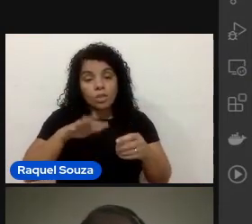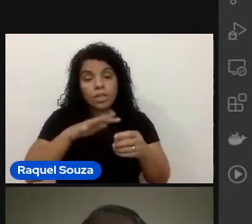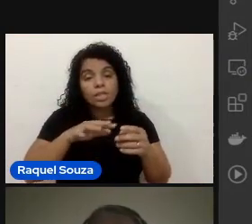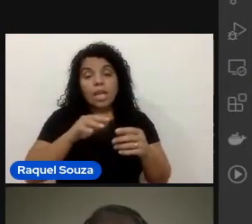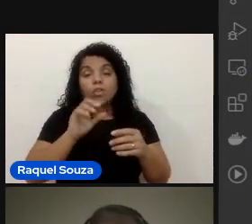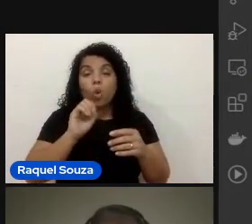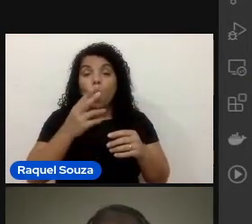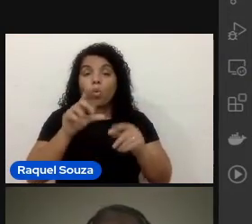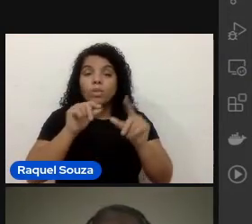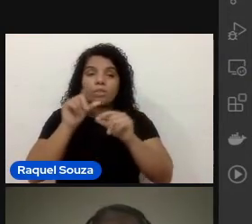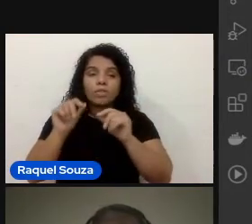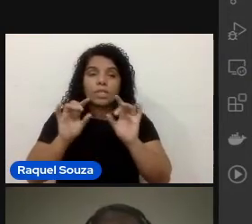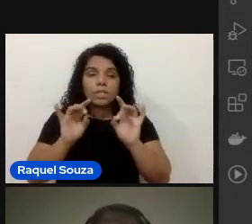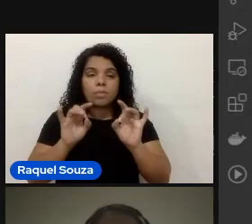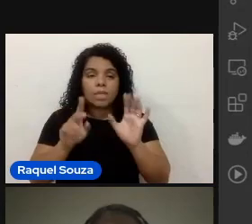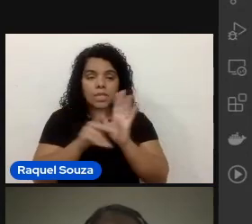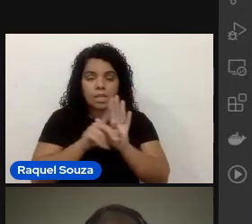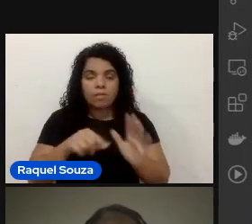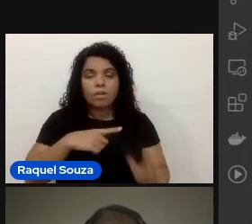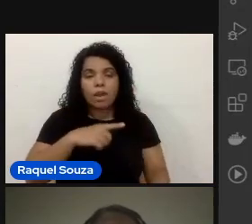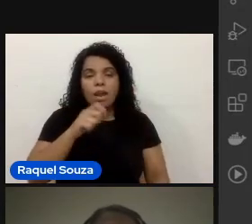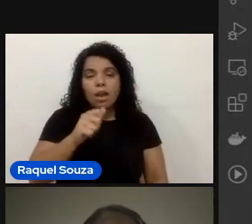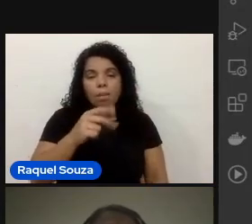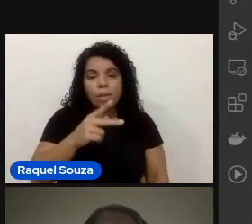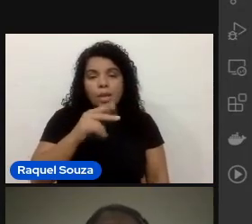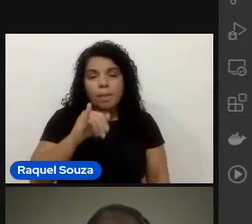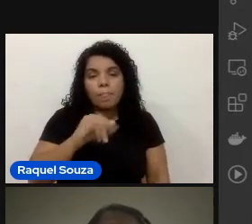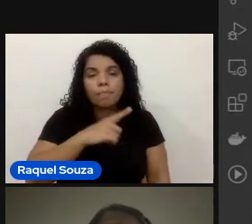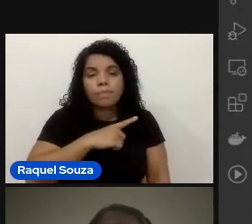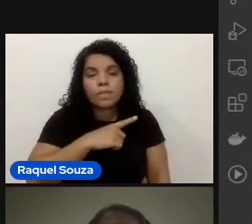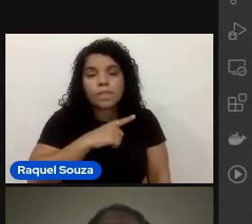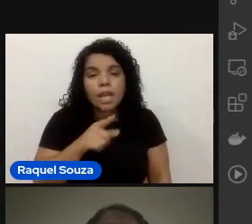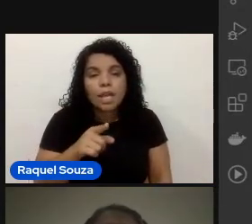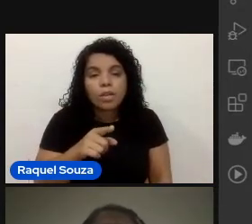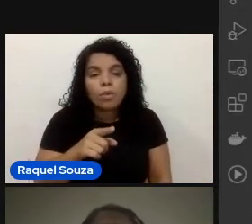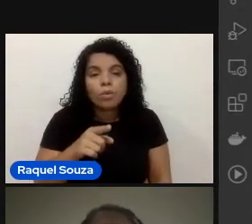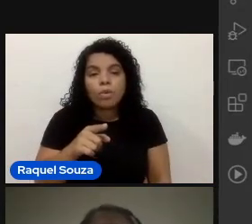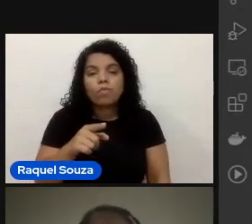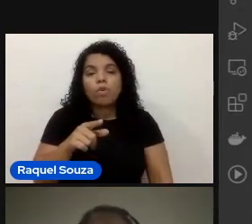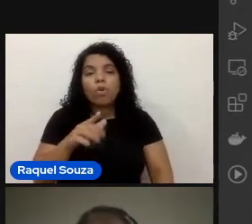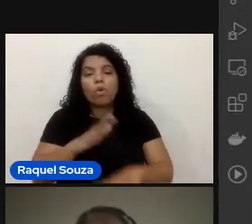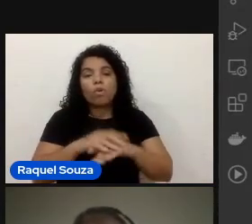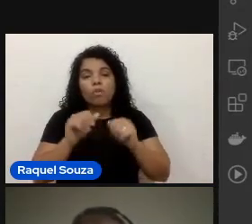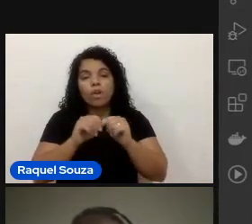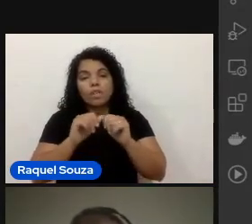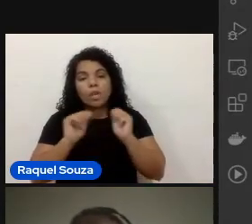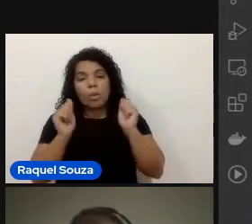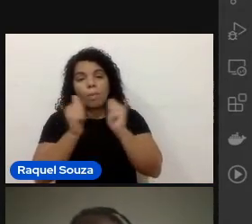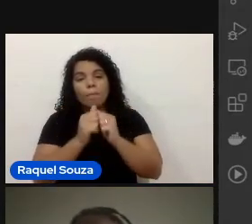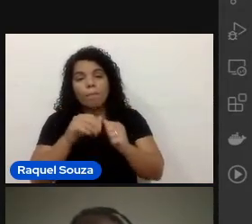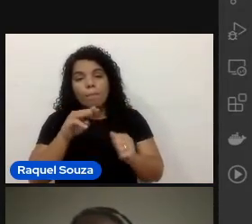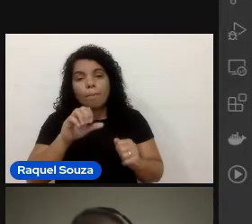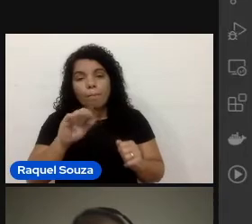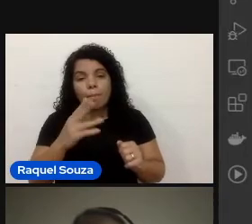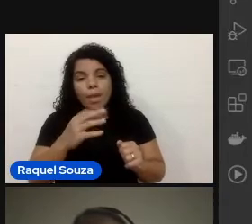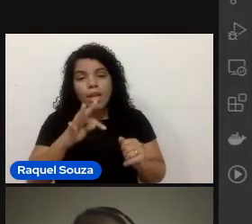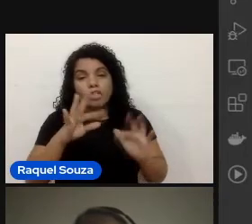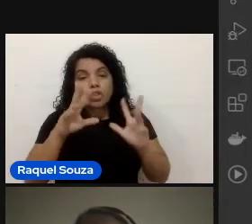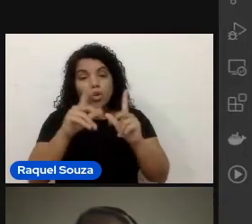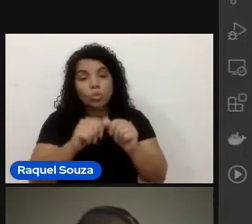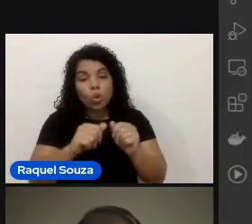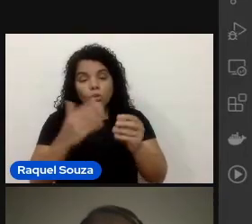específicas. Então, a API, vou fazer um match de todos os arquivos com essa